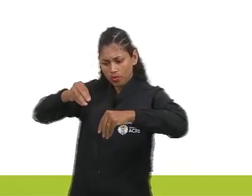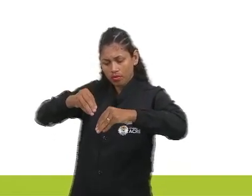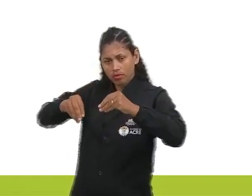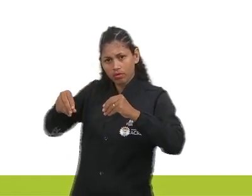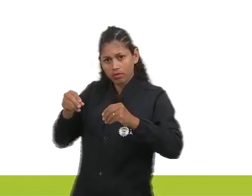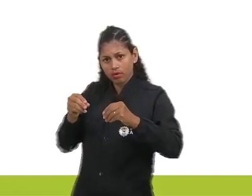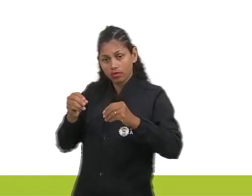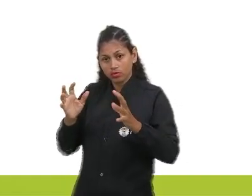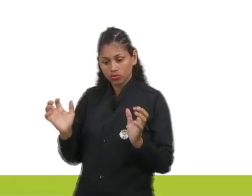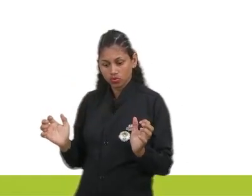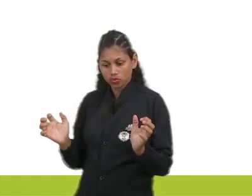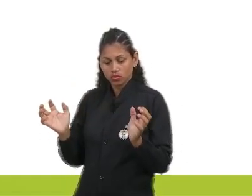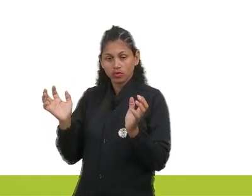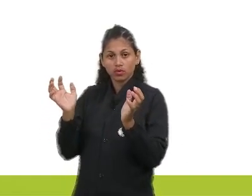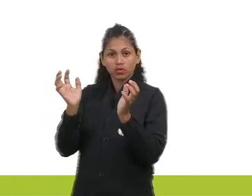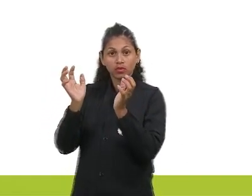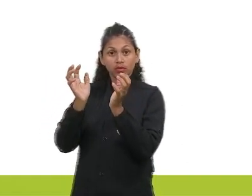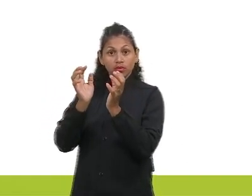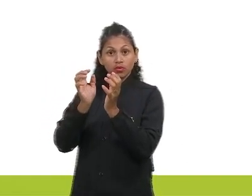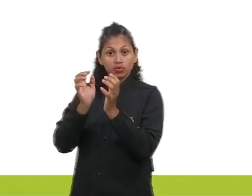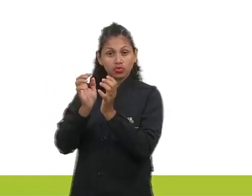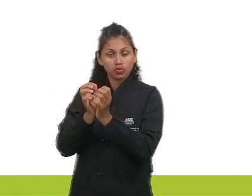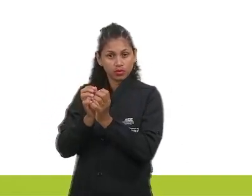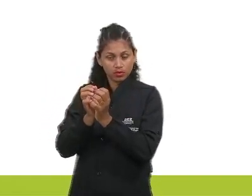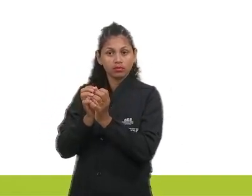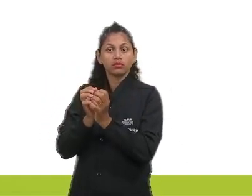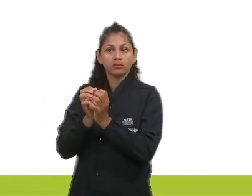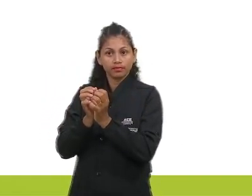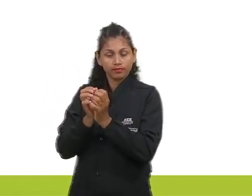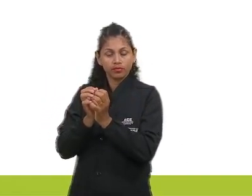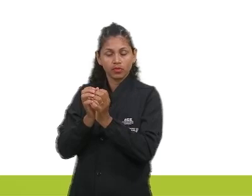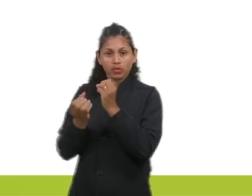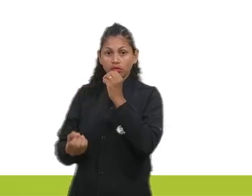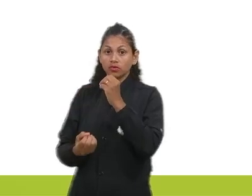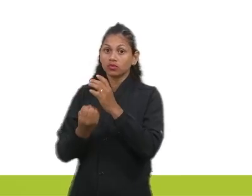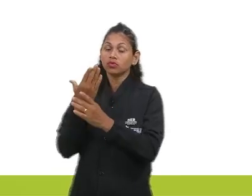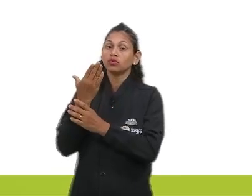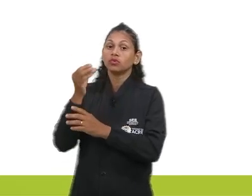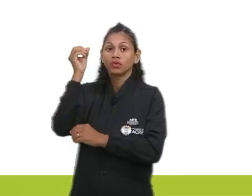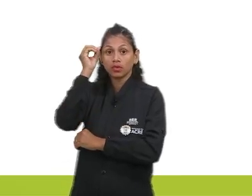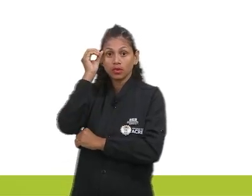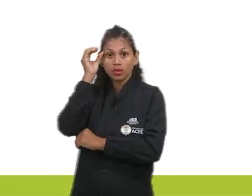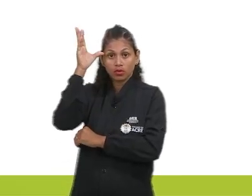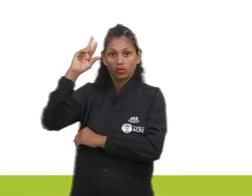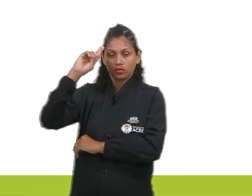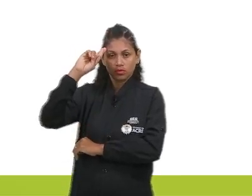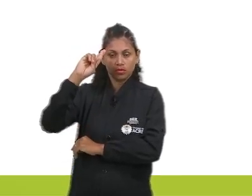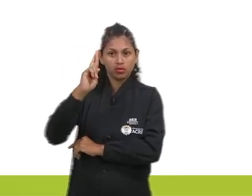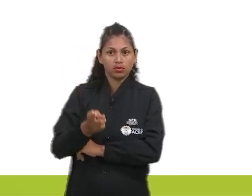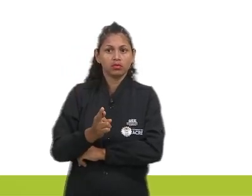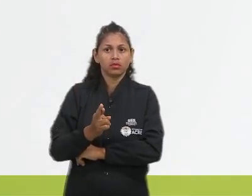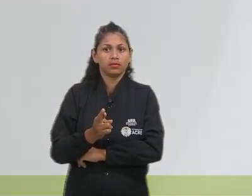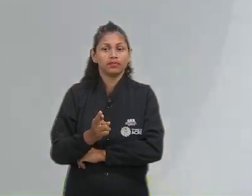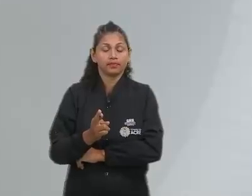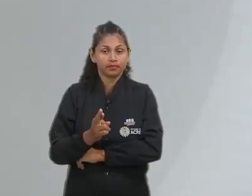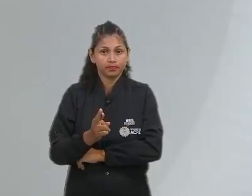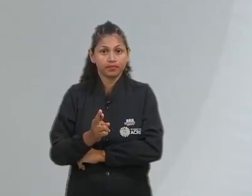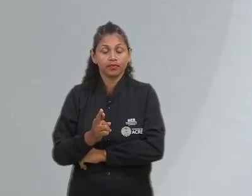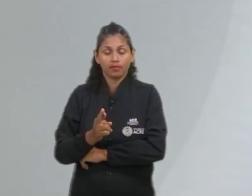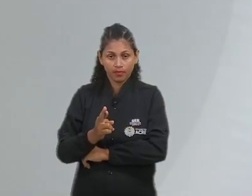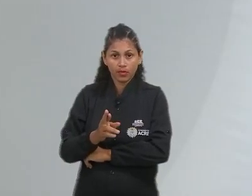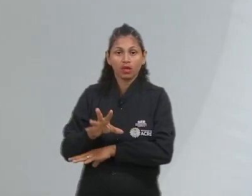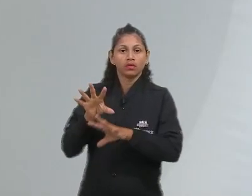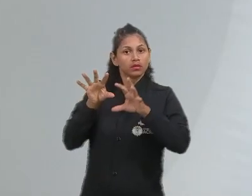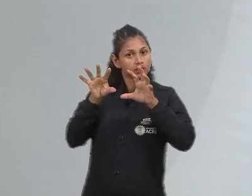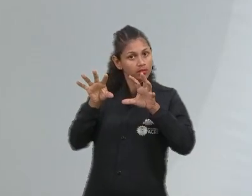se juntavam, como os átomos, para dar origem a um conhecimento racional. Então, da mesma forma